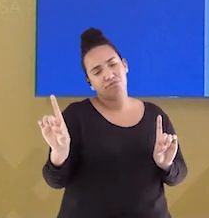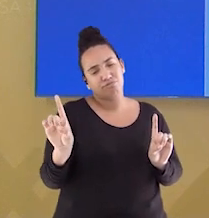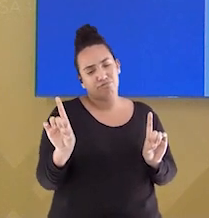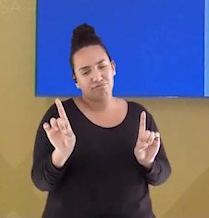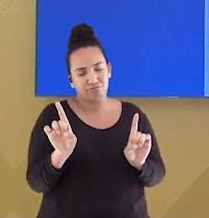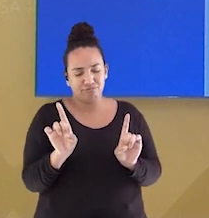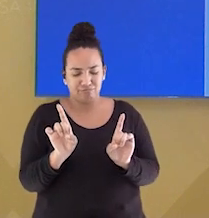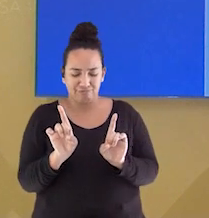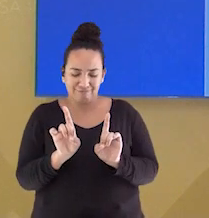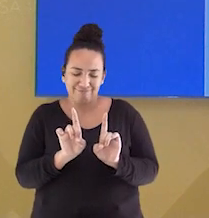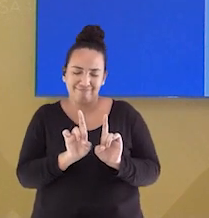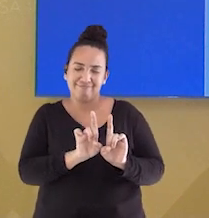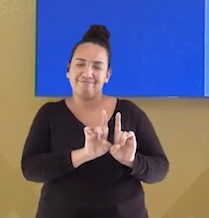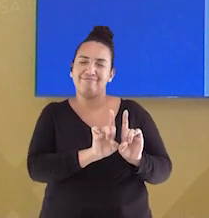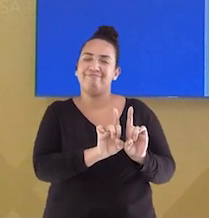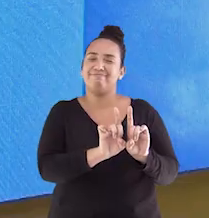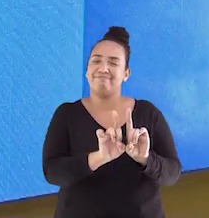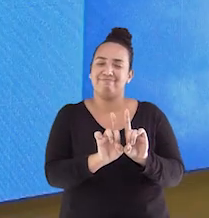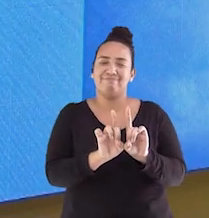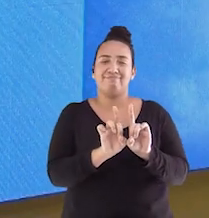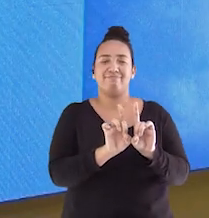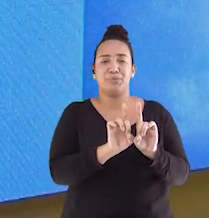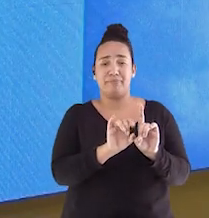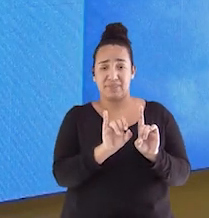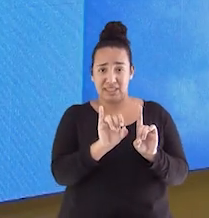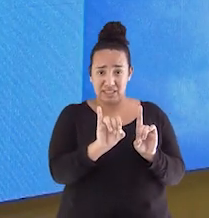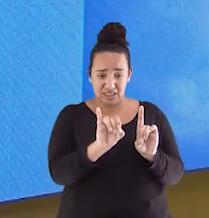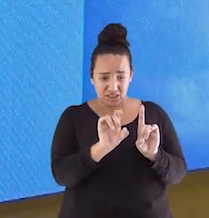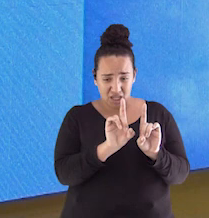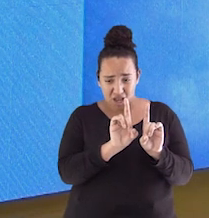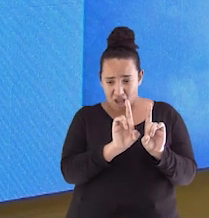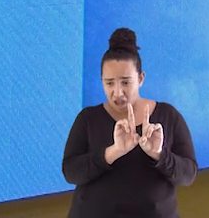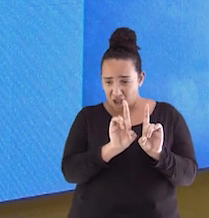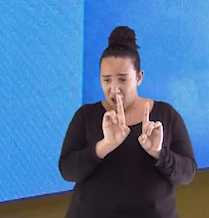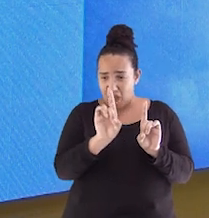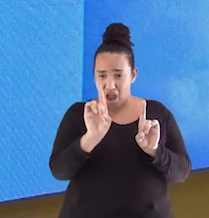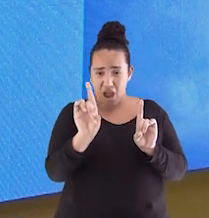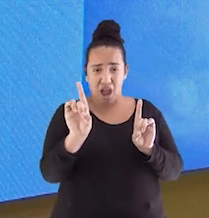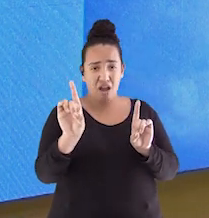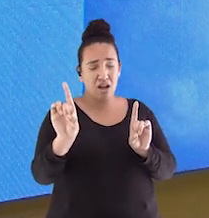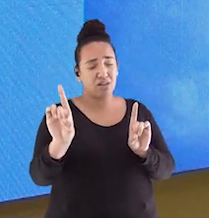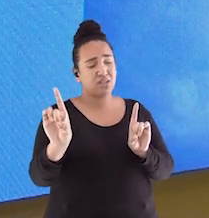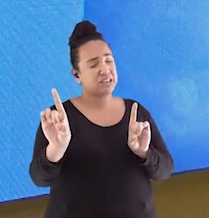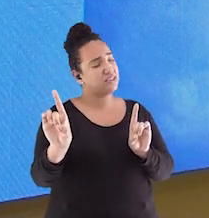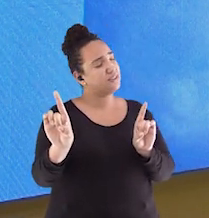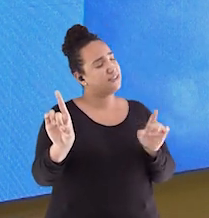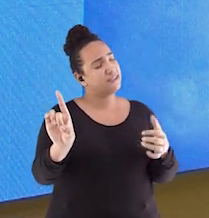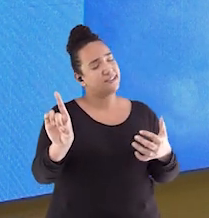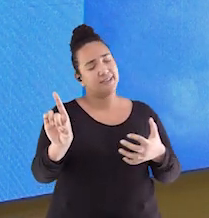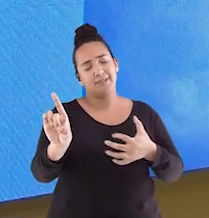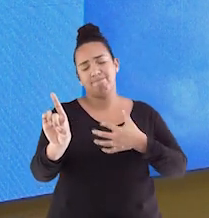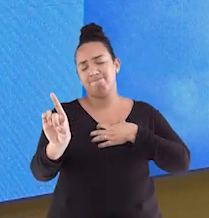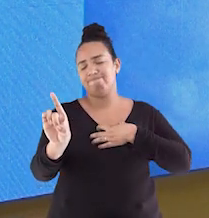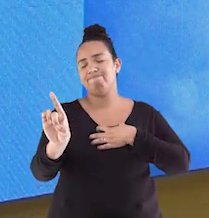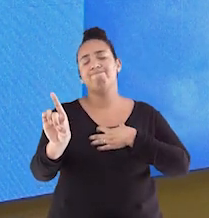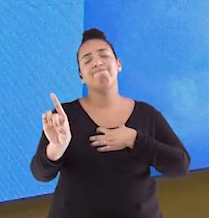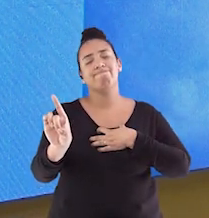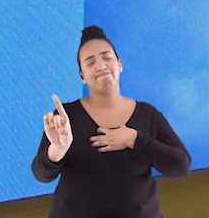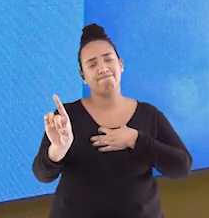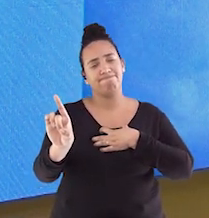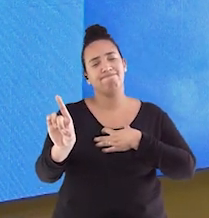Vem pro meu mundo, pois sem você o silêncio